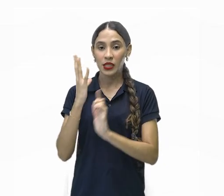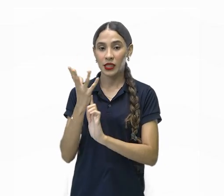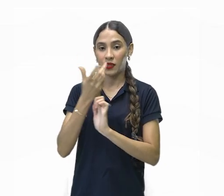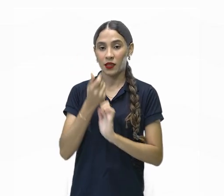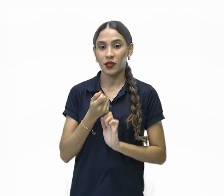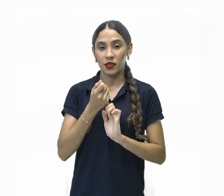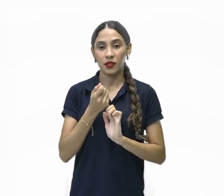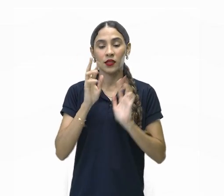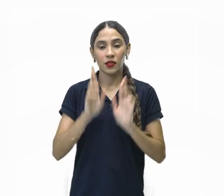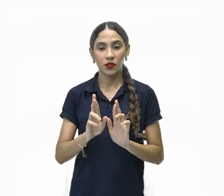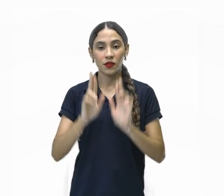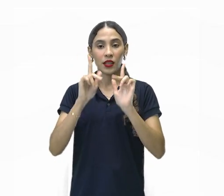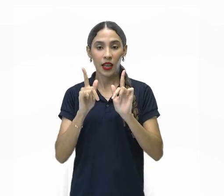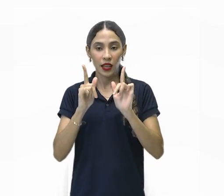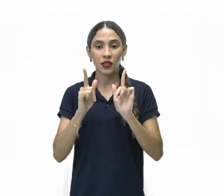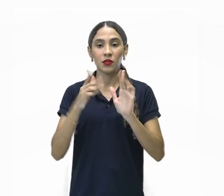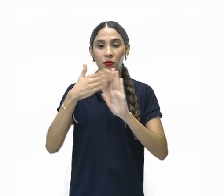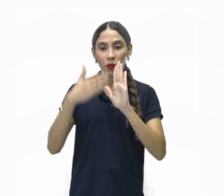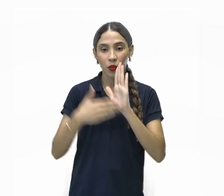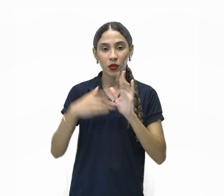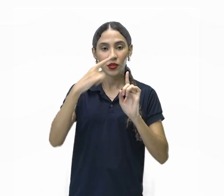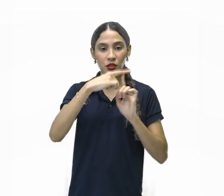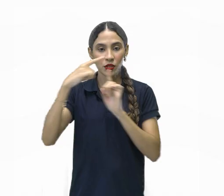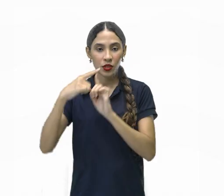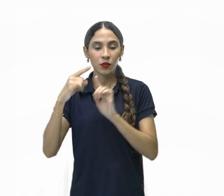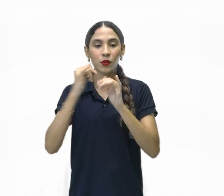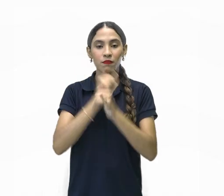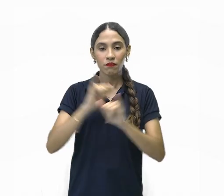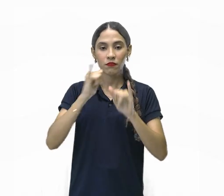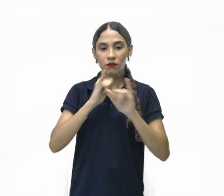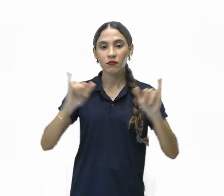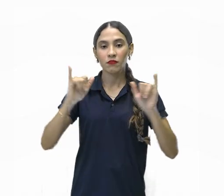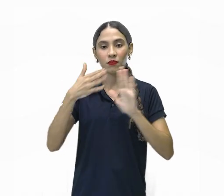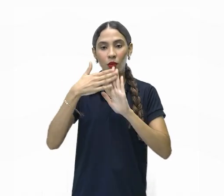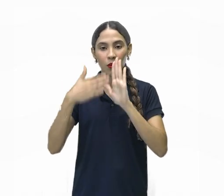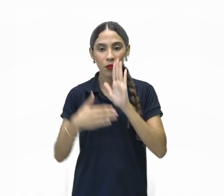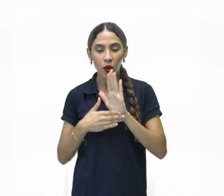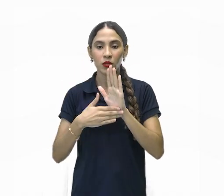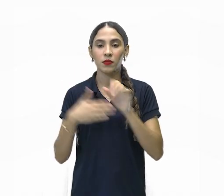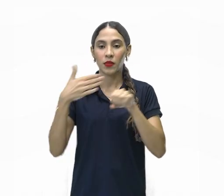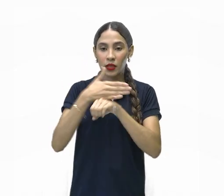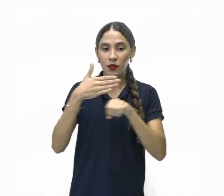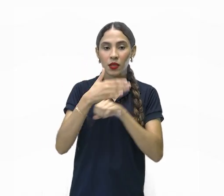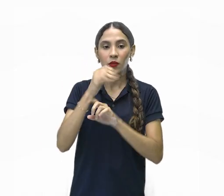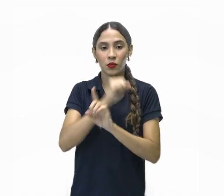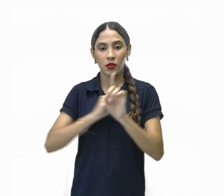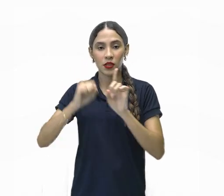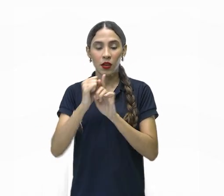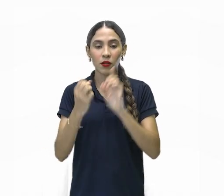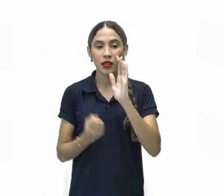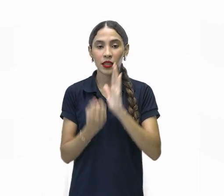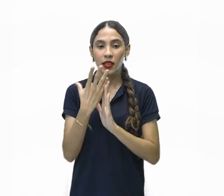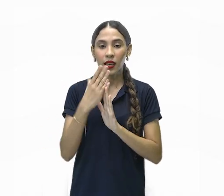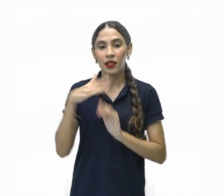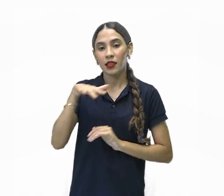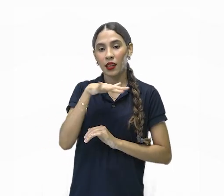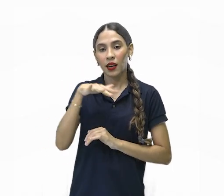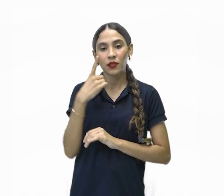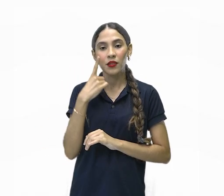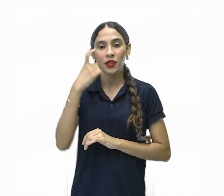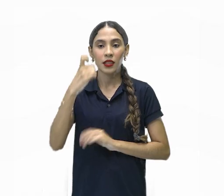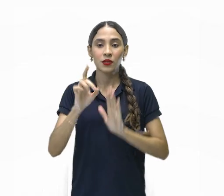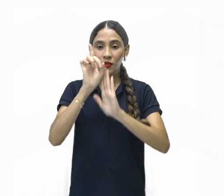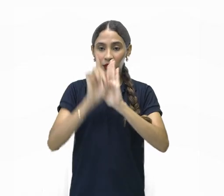produções artísticas nas diferentes mídias e a circulação de propostas de intervenção social formuladas no